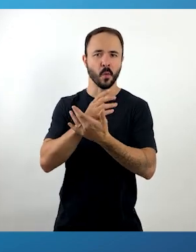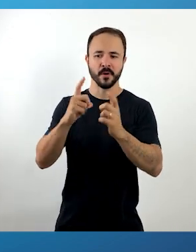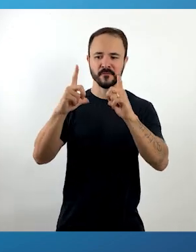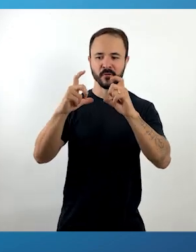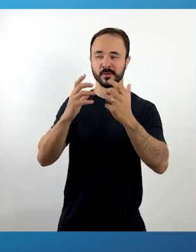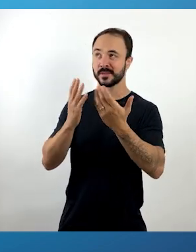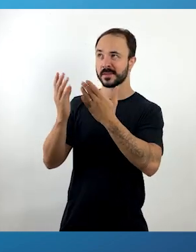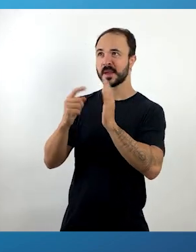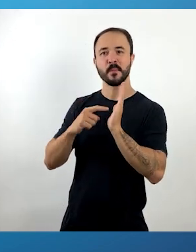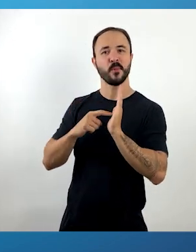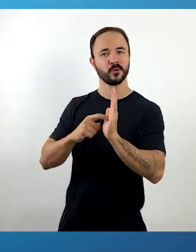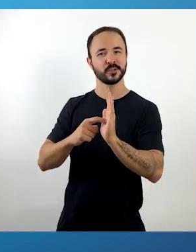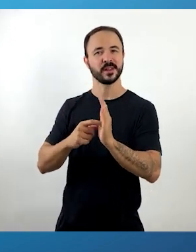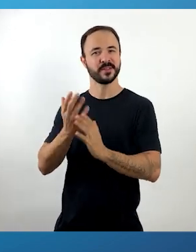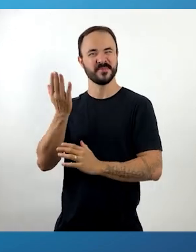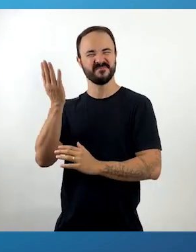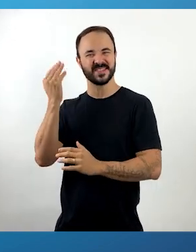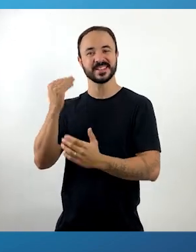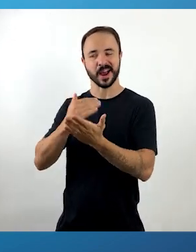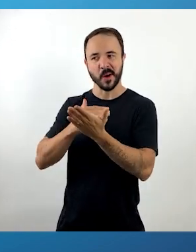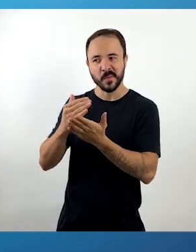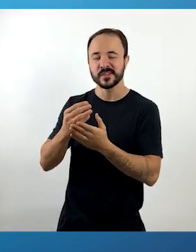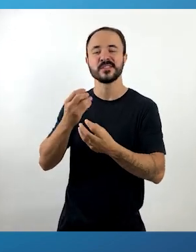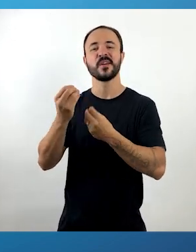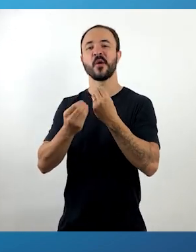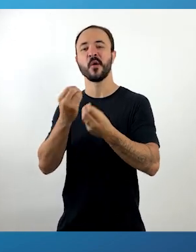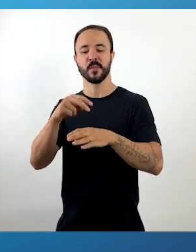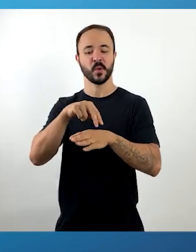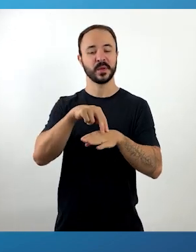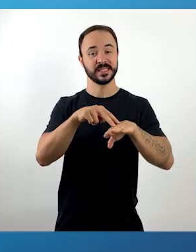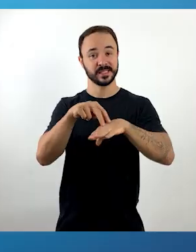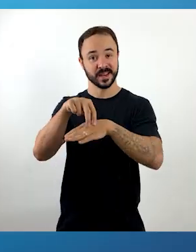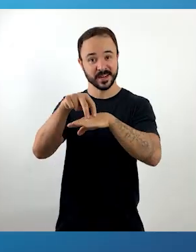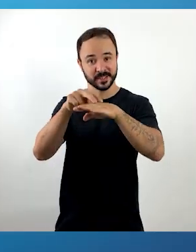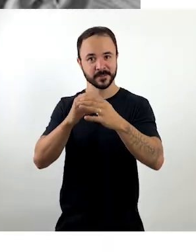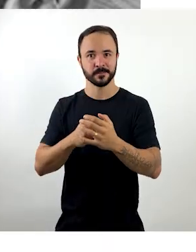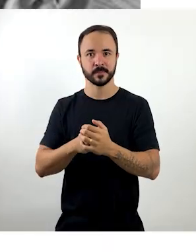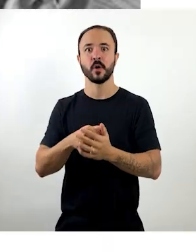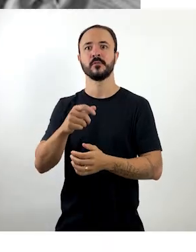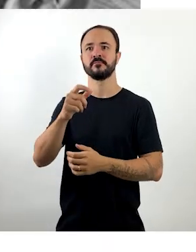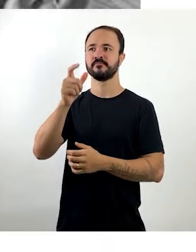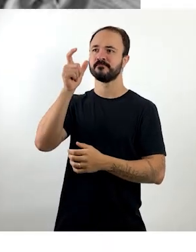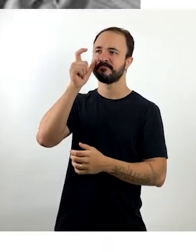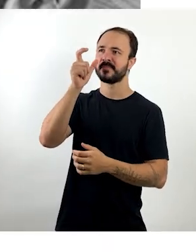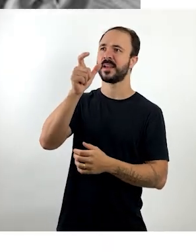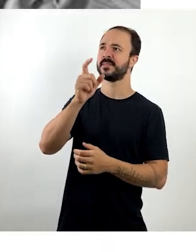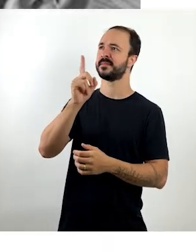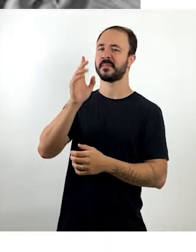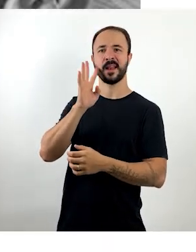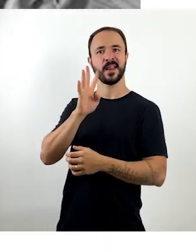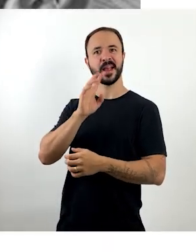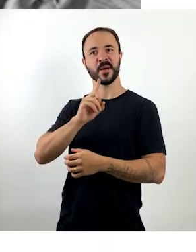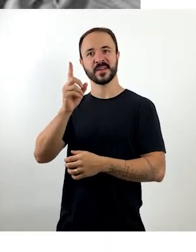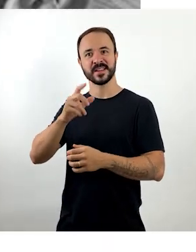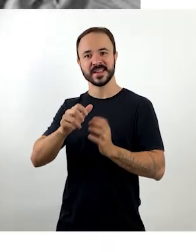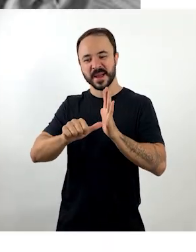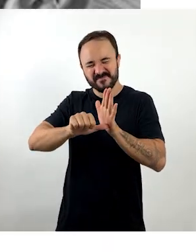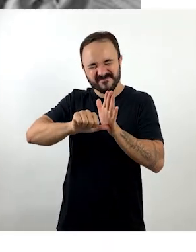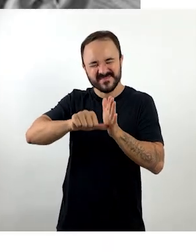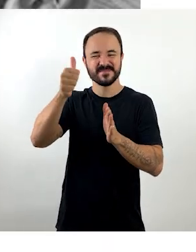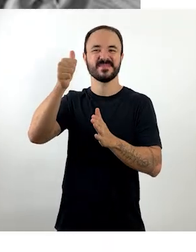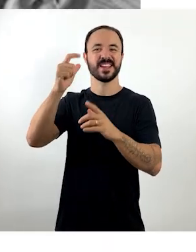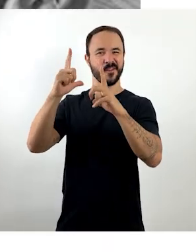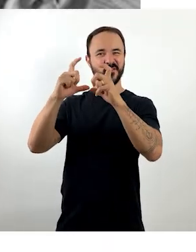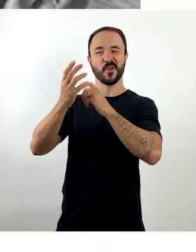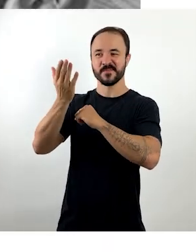imagens que trazem esse início da prática esportiva do skate olha só que interessante as nossas primeiras imagens dos